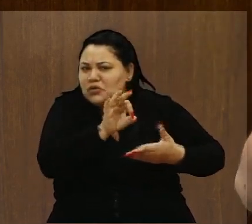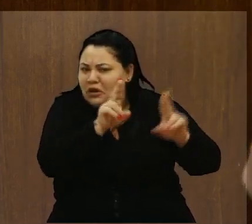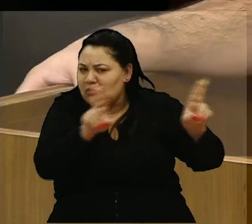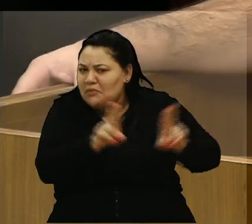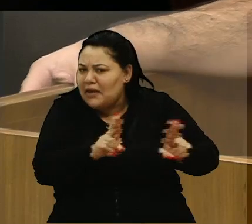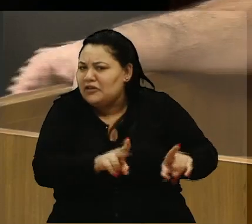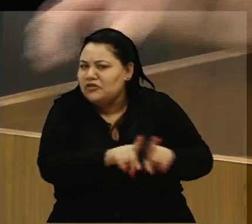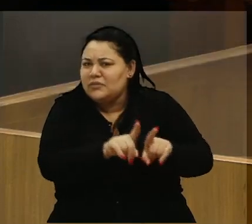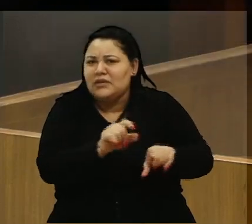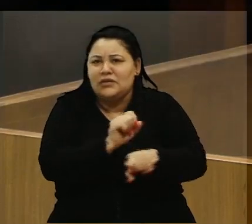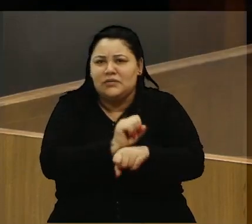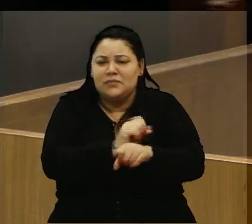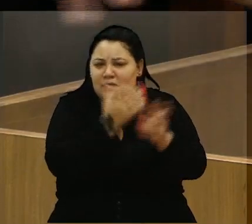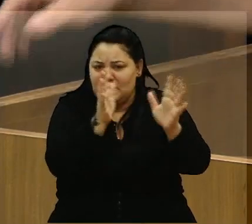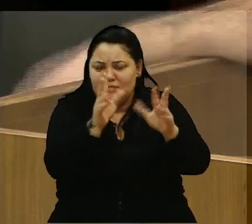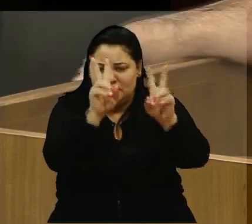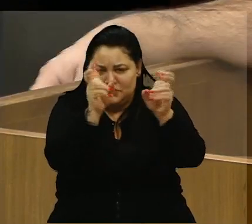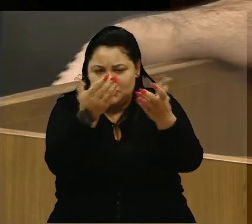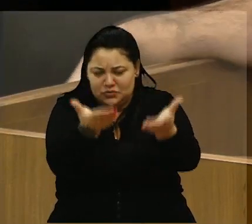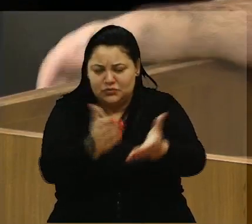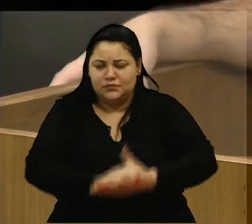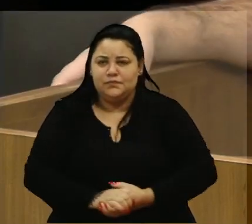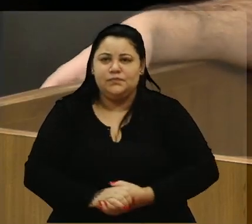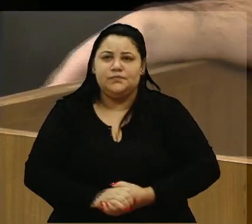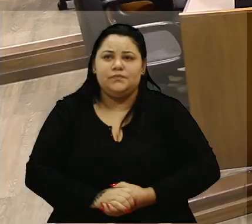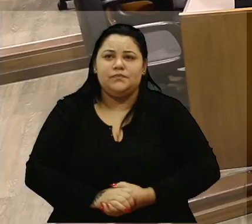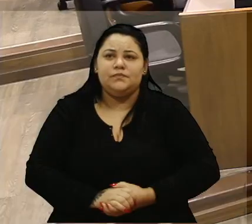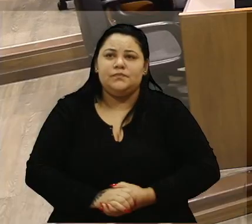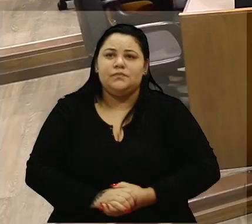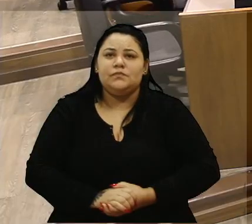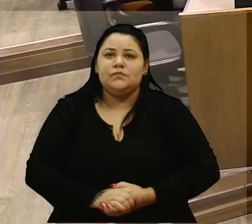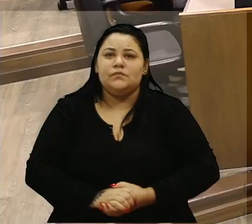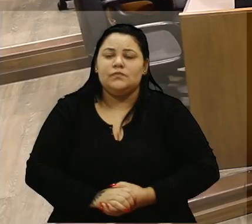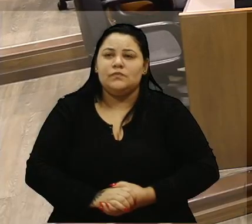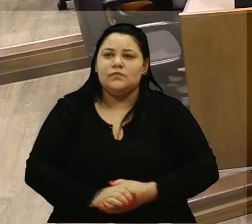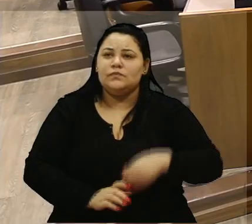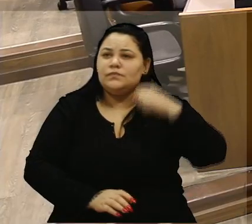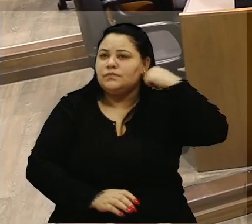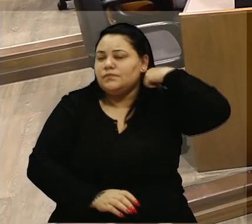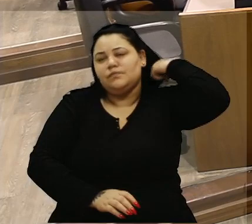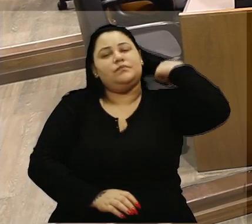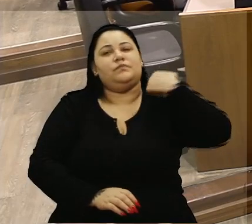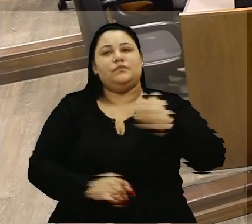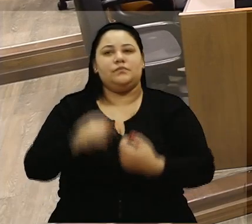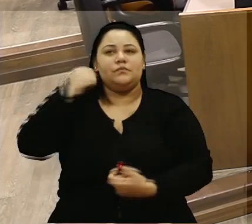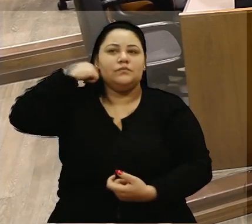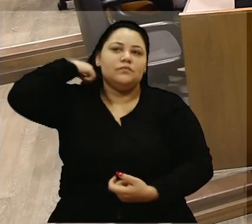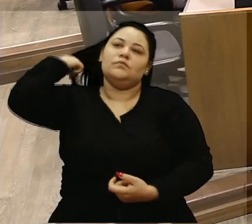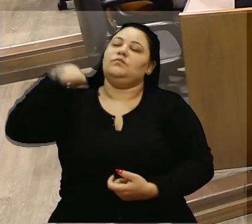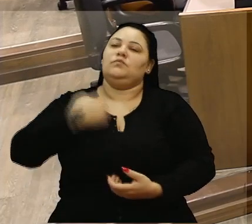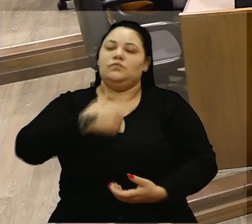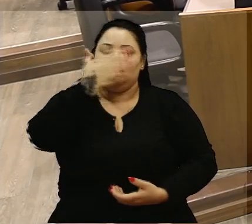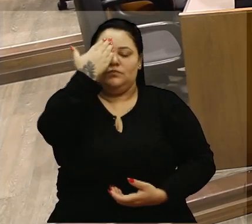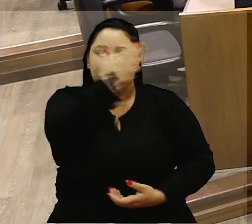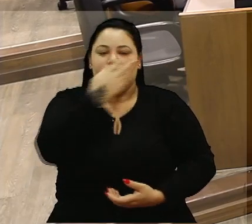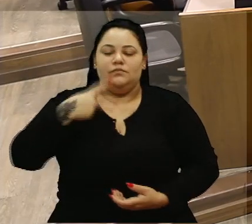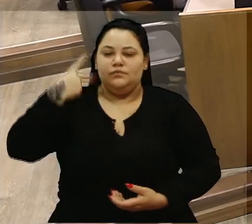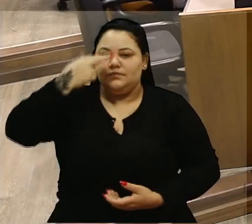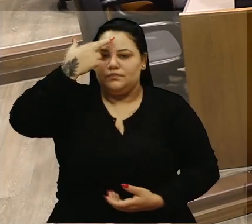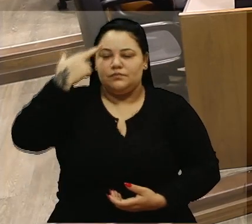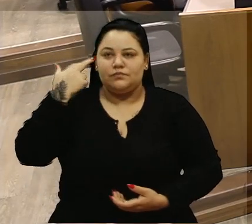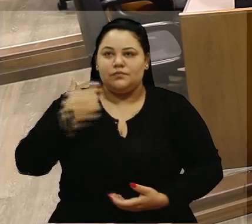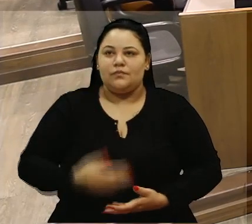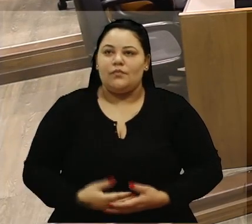obrigado. Obrigado, vereador Fantinel, depois vereador Feliz. Obrigado, vereador Rafael. É